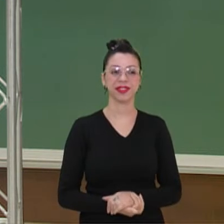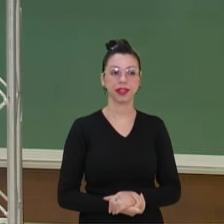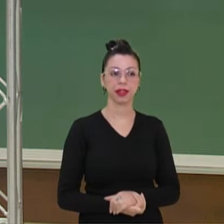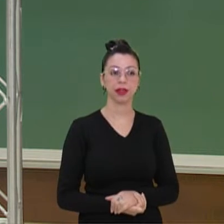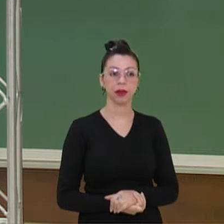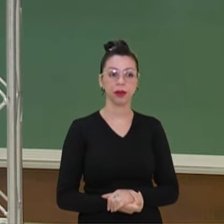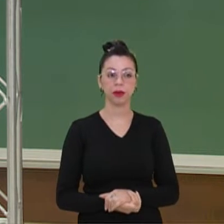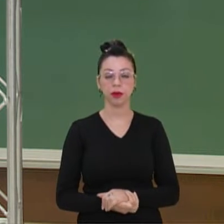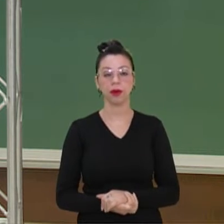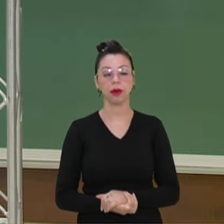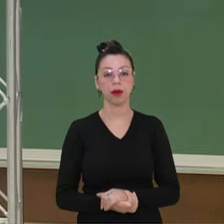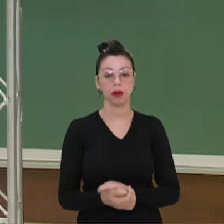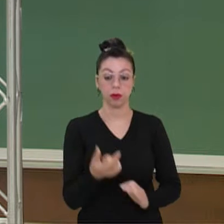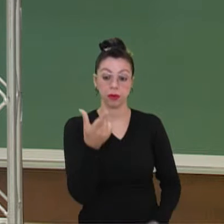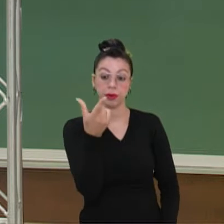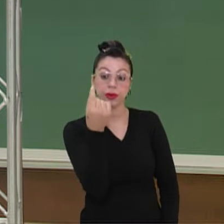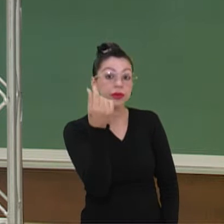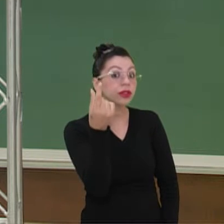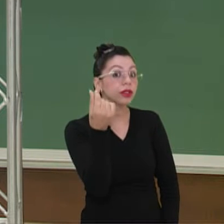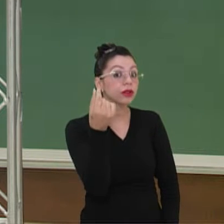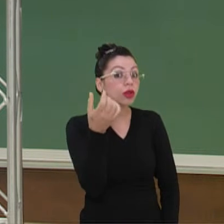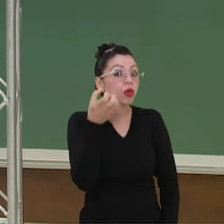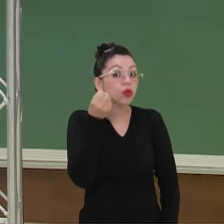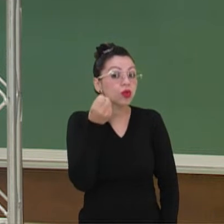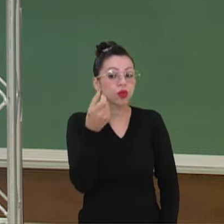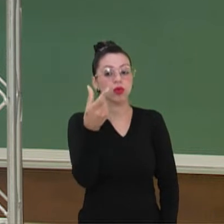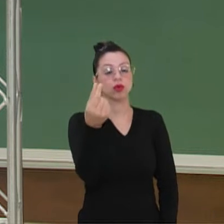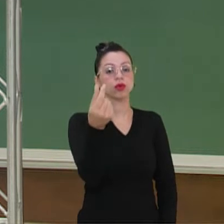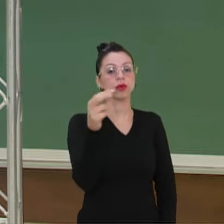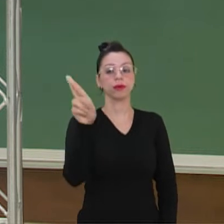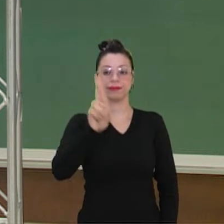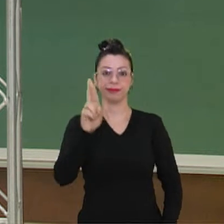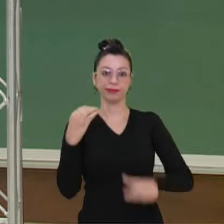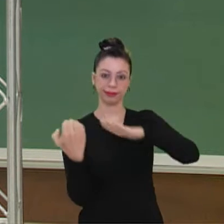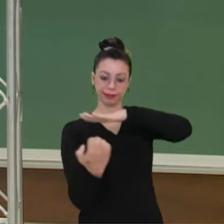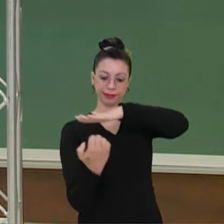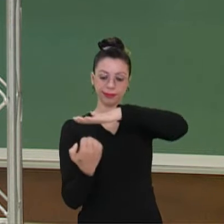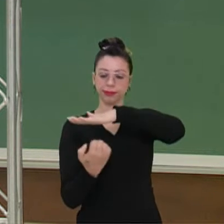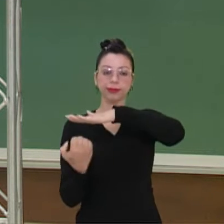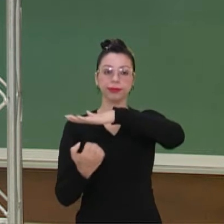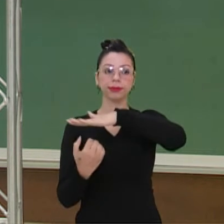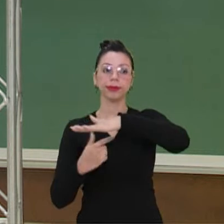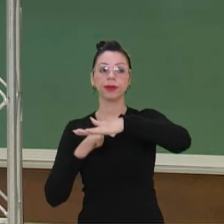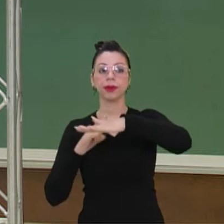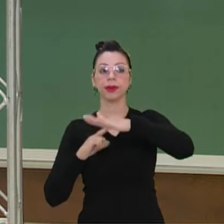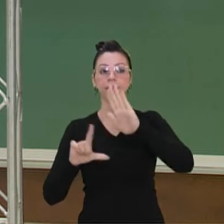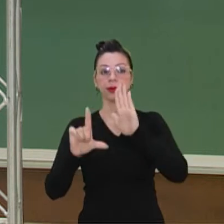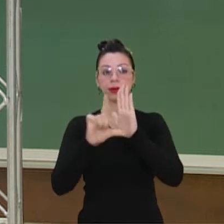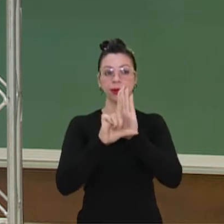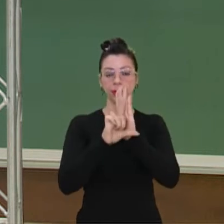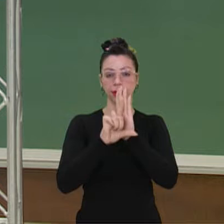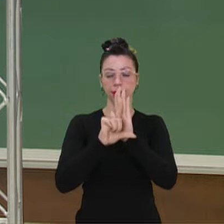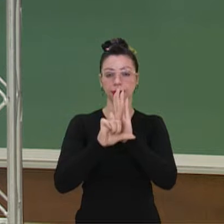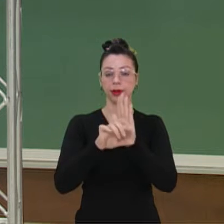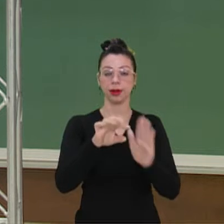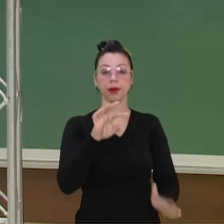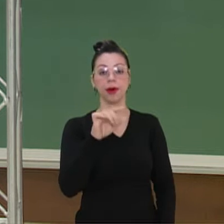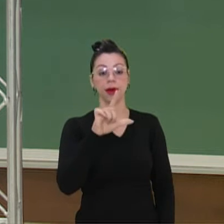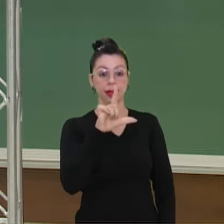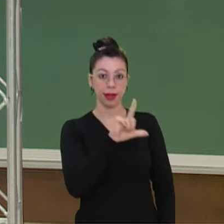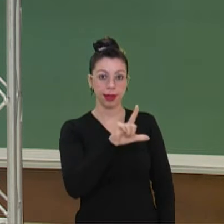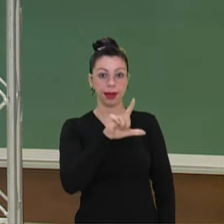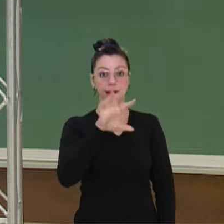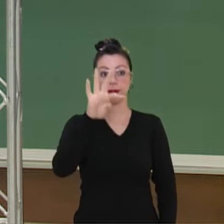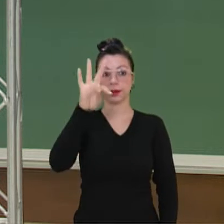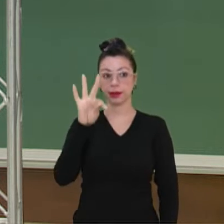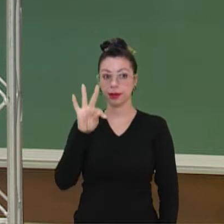lucro mensal, lucro, din, din, olha lá, em reais de uma empresa, é expresso pela lei LT igual